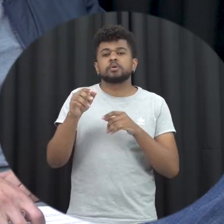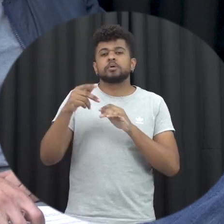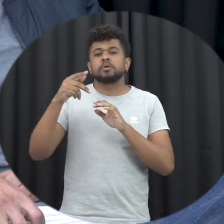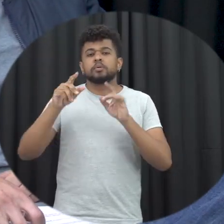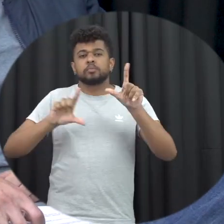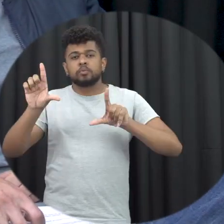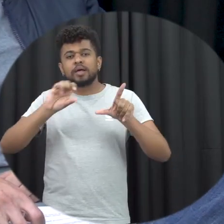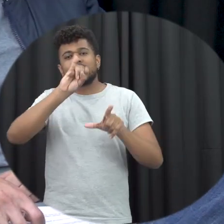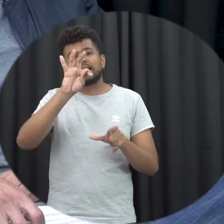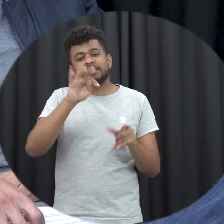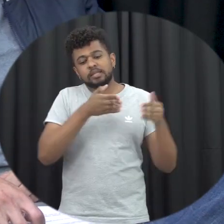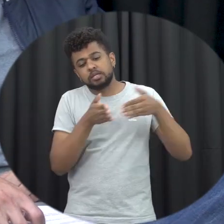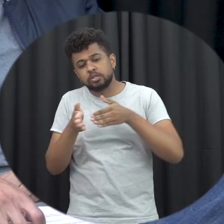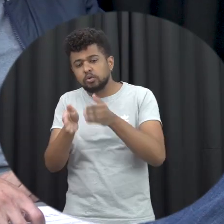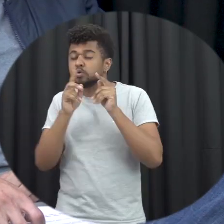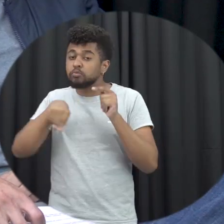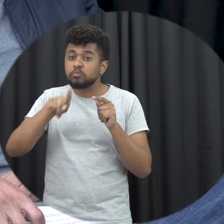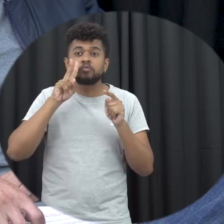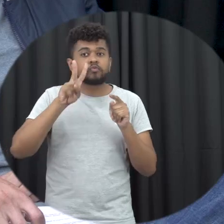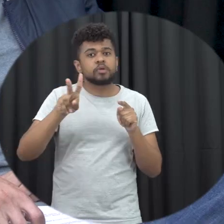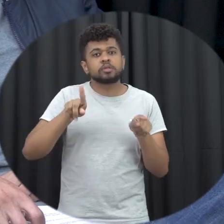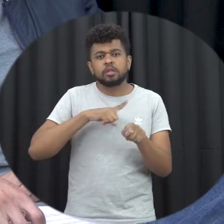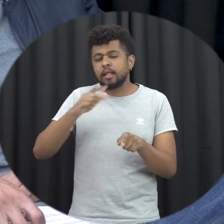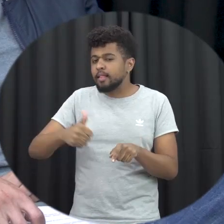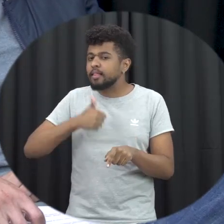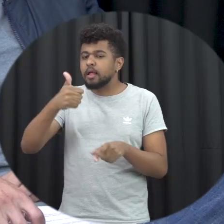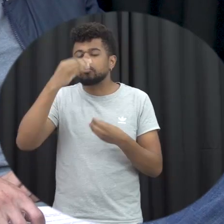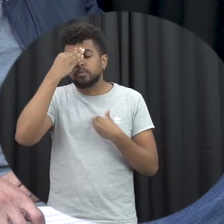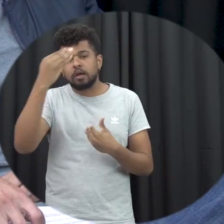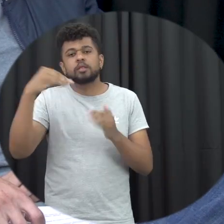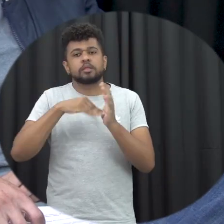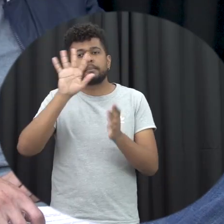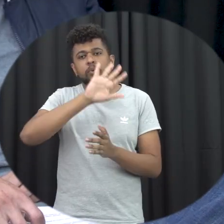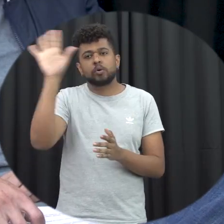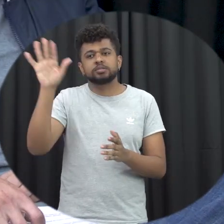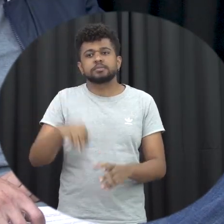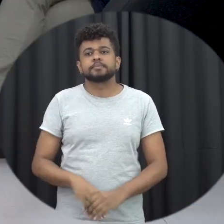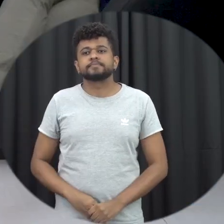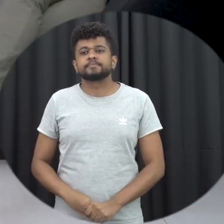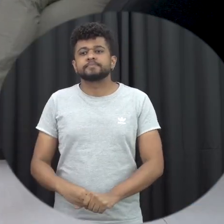Trajetórias. Convido vocês aí a assistir ao próximo Trajetórias, dê lá o seu like, muito obrigado e até a próxima.